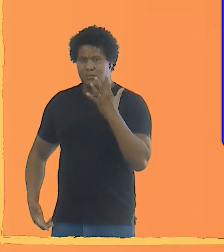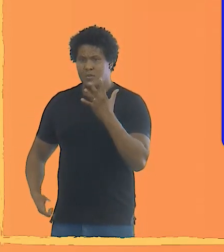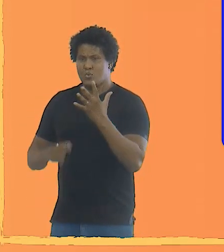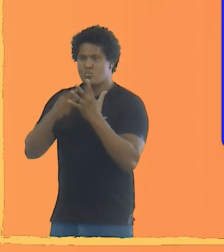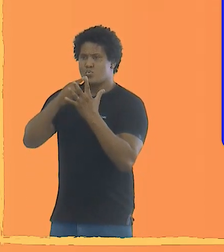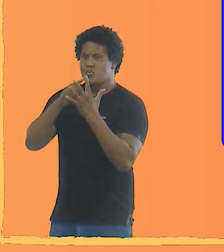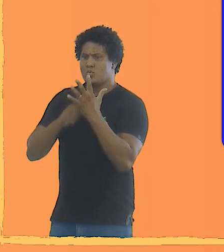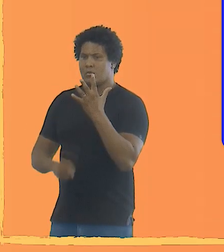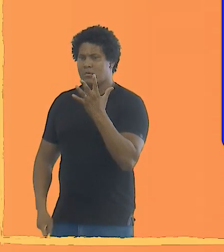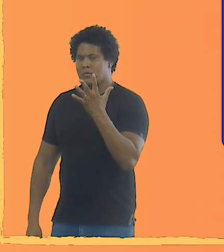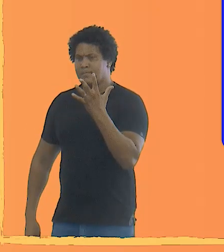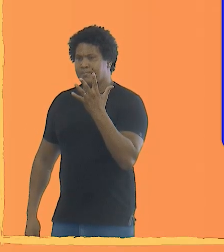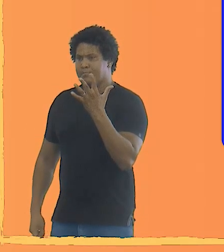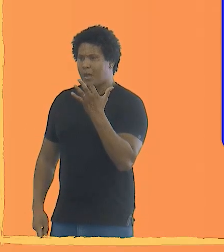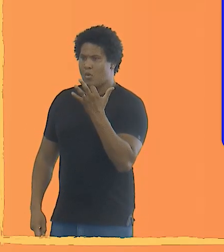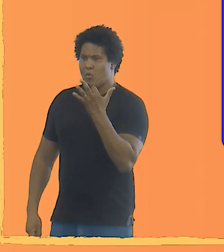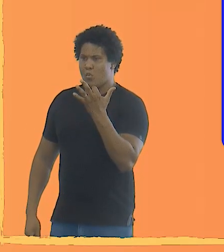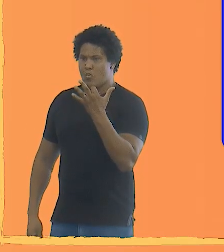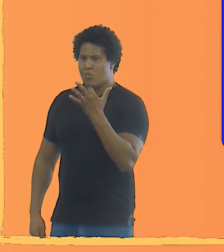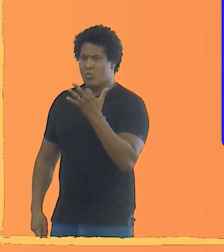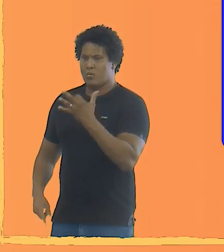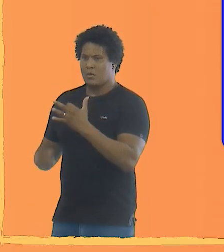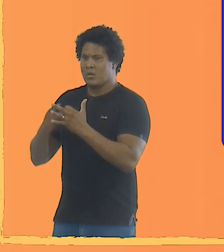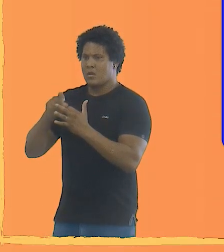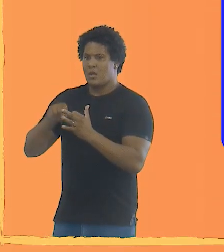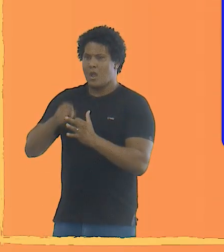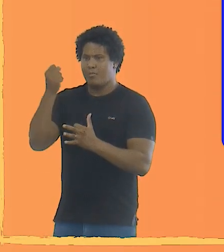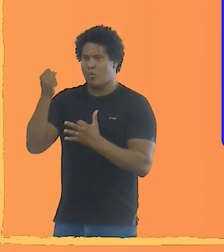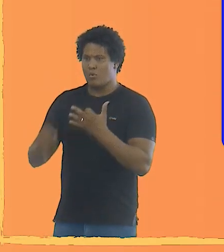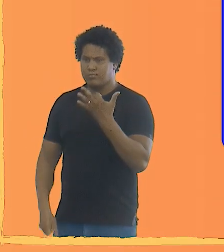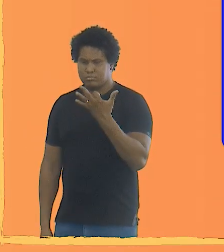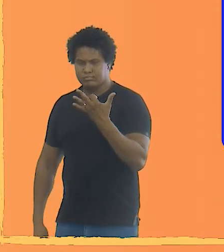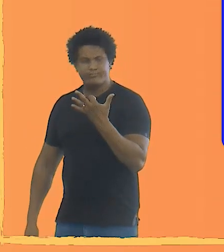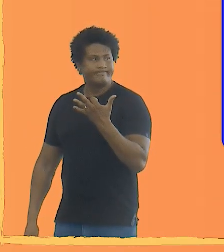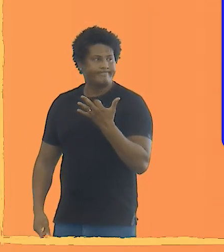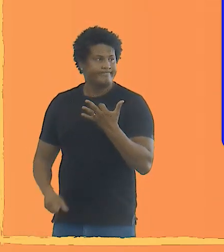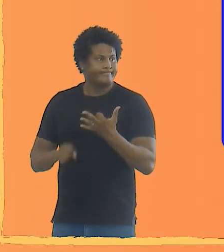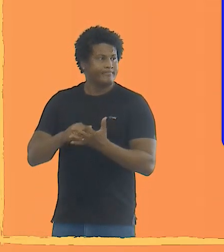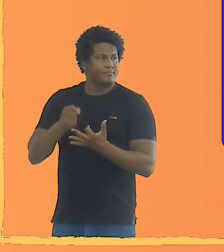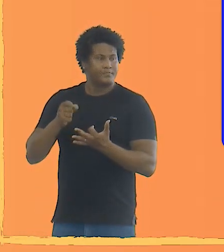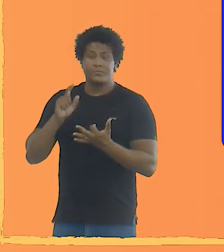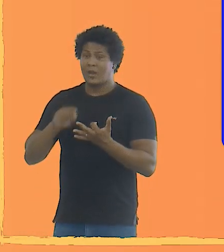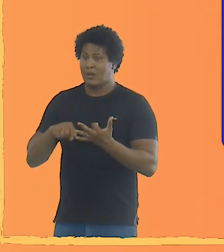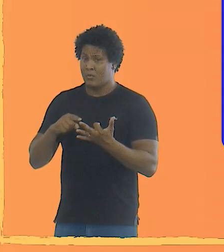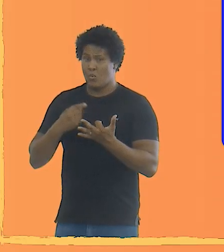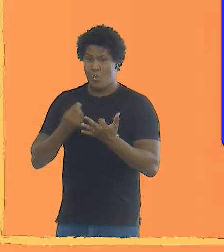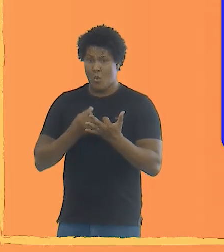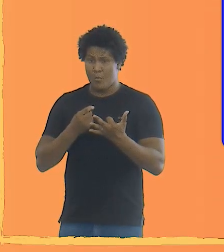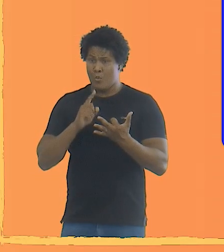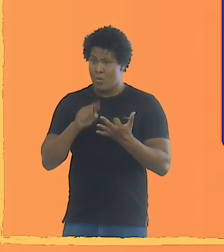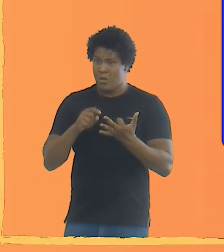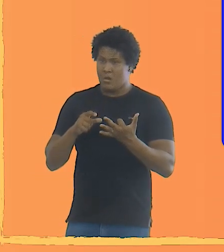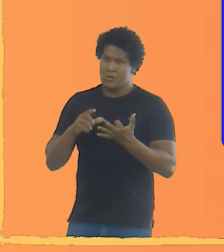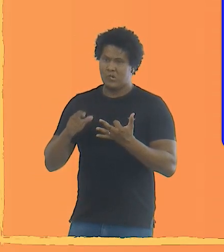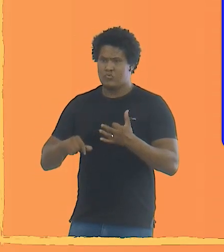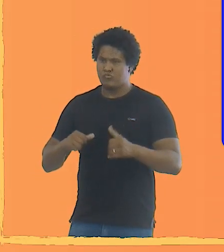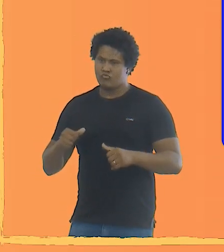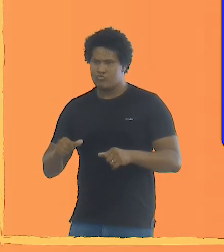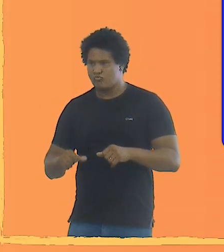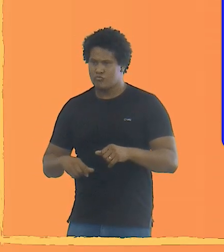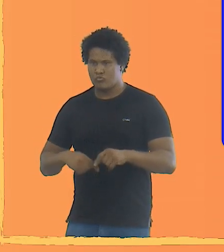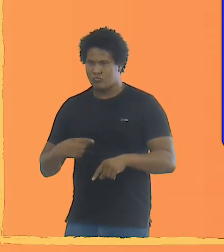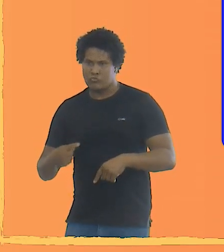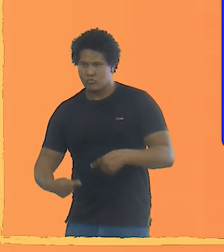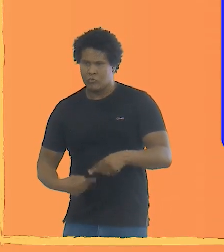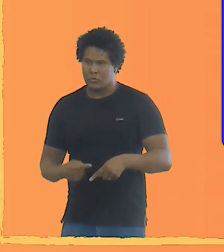quebrou. Para que a corrente não se desprenda com a bicicleta em movimento, admita que a engrenagem danificada só